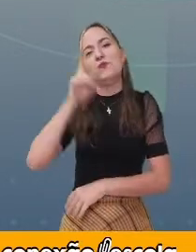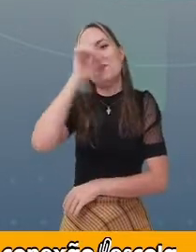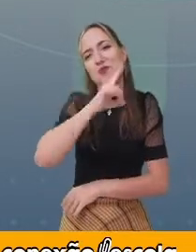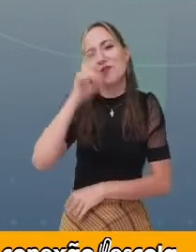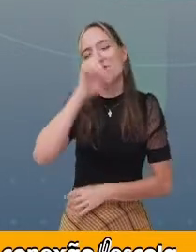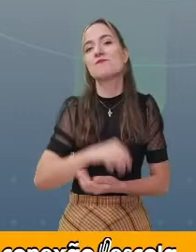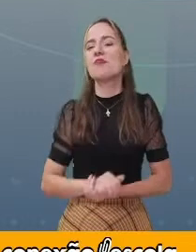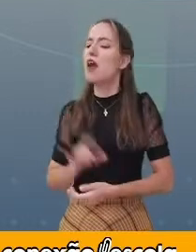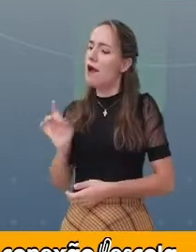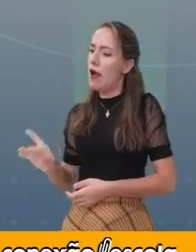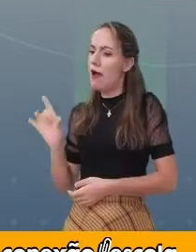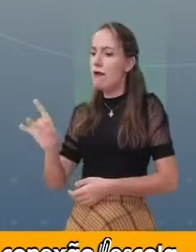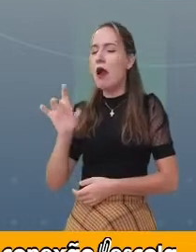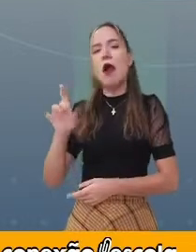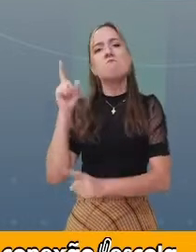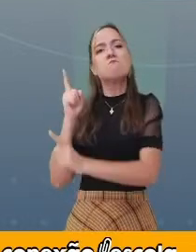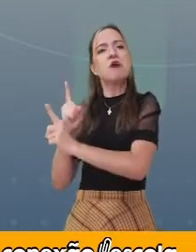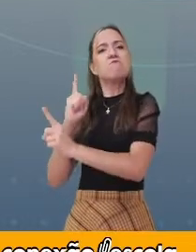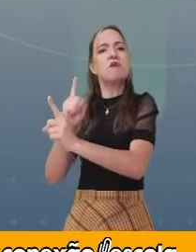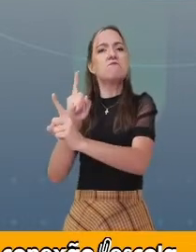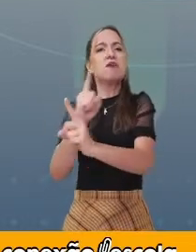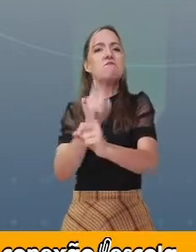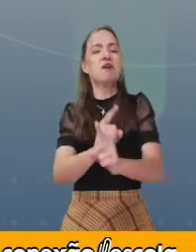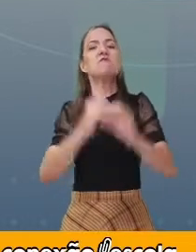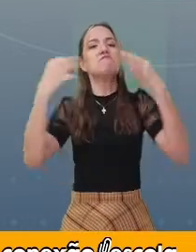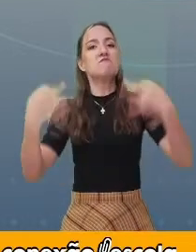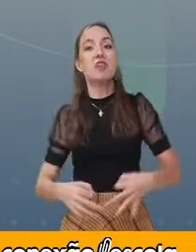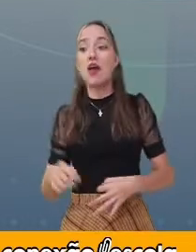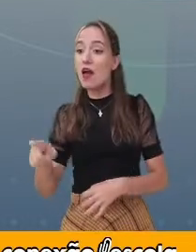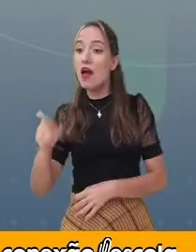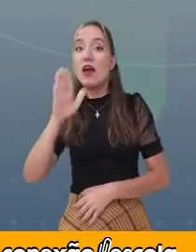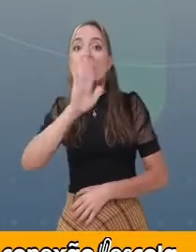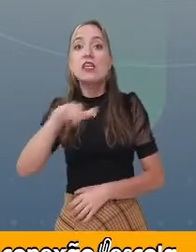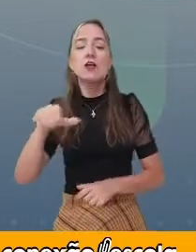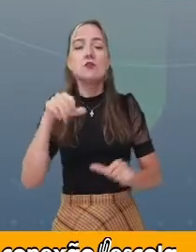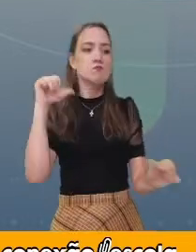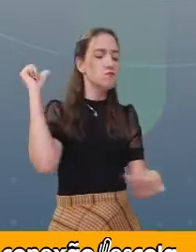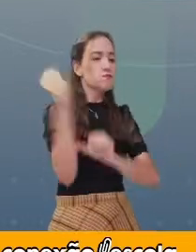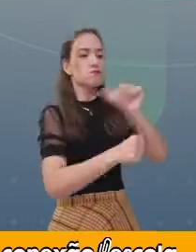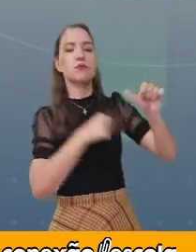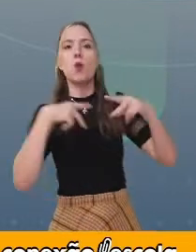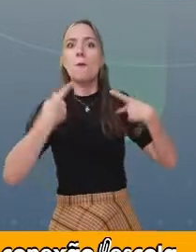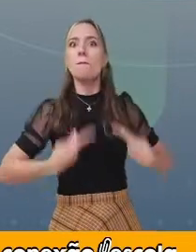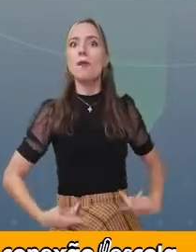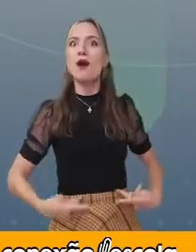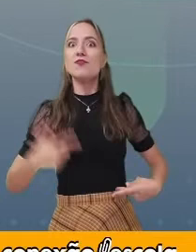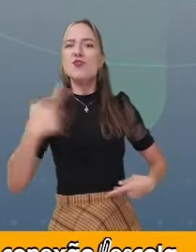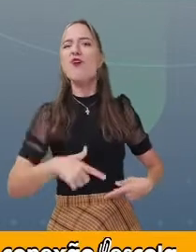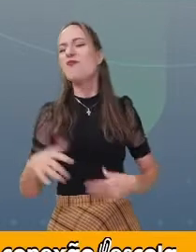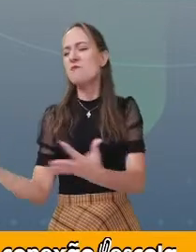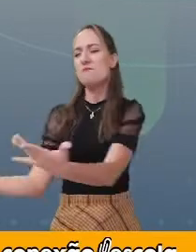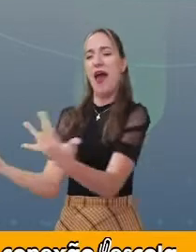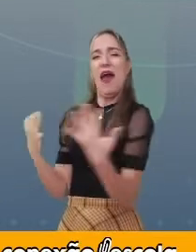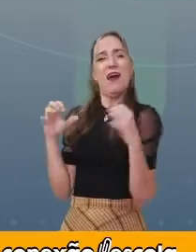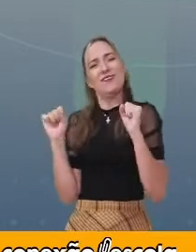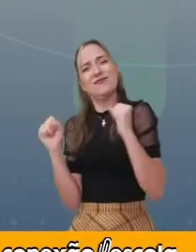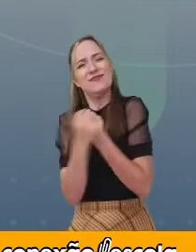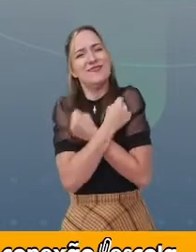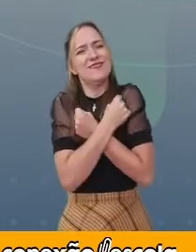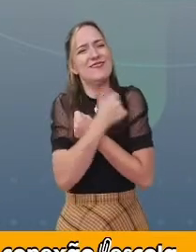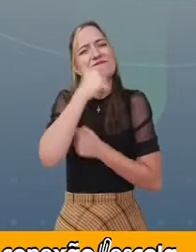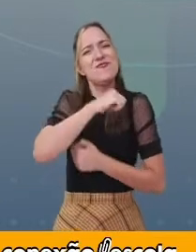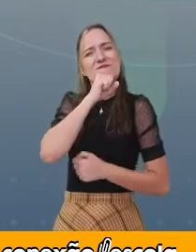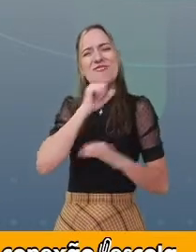E assim, num piscar de olhos, as crianças voltaram a ser o que eram. Abraçaram, beijaram a